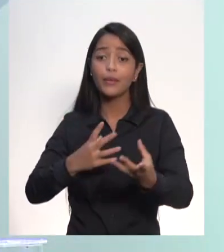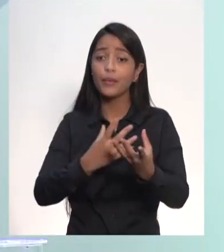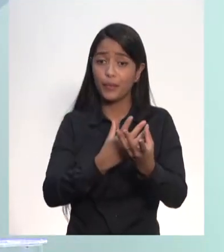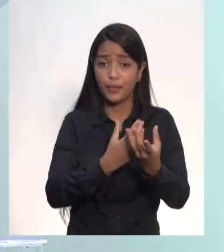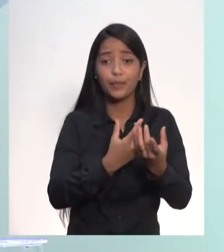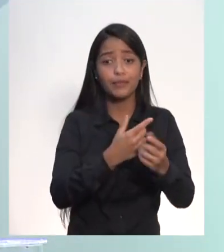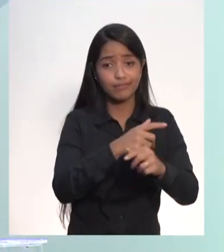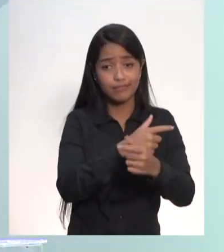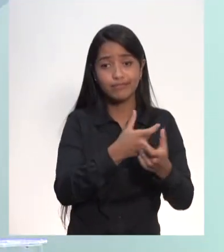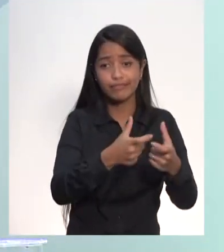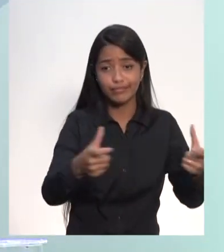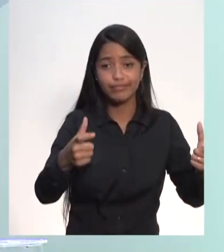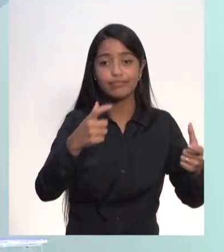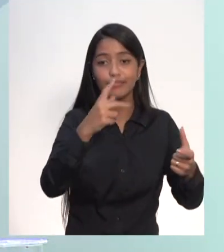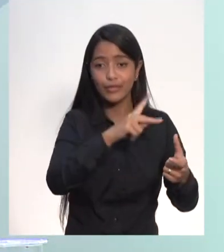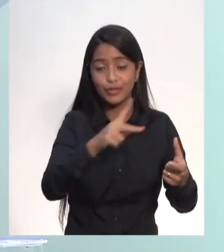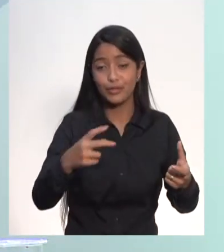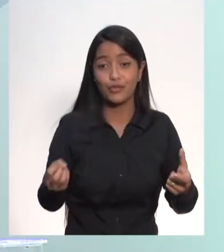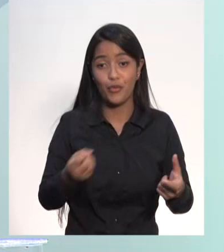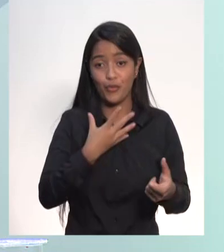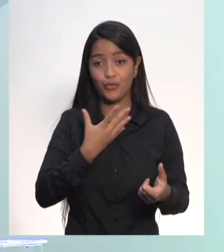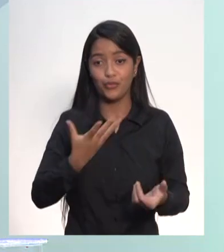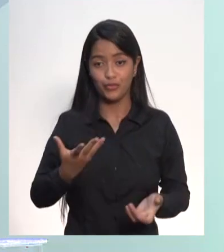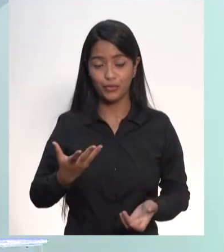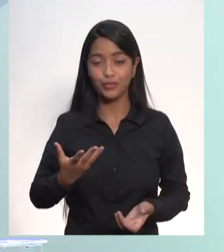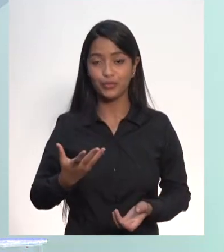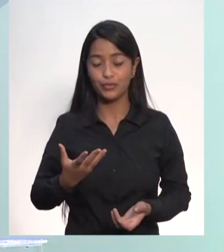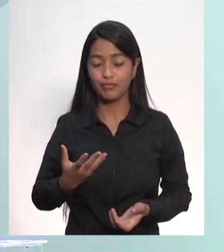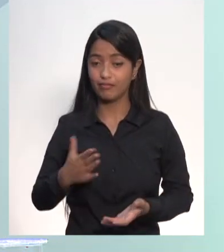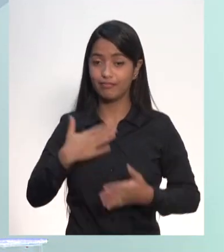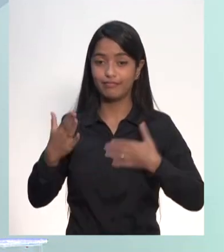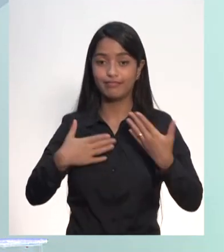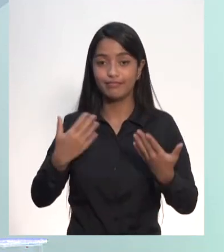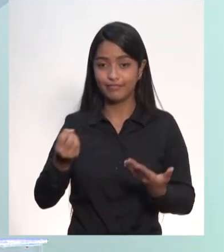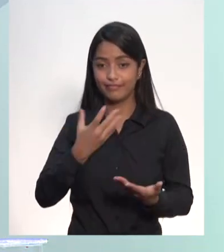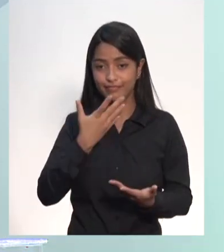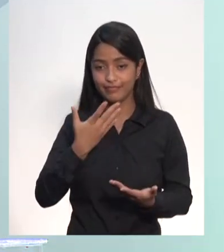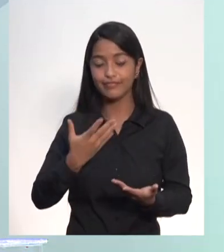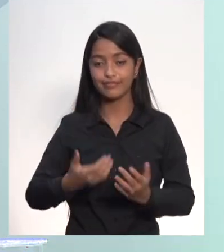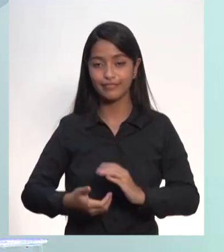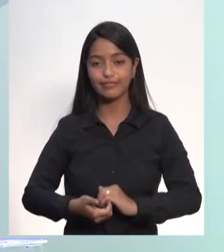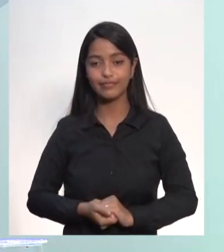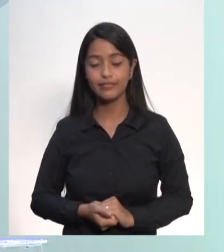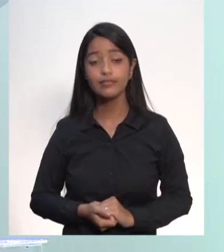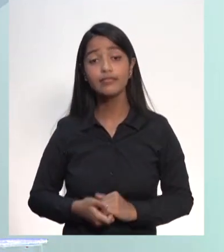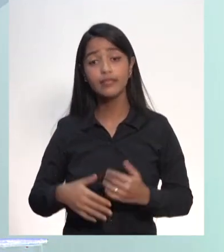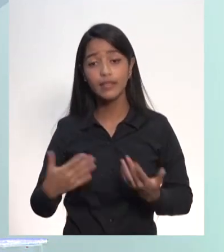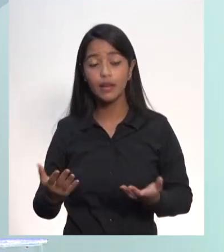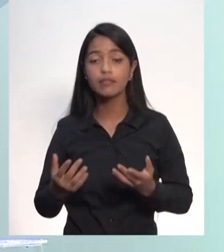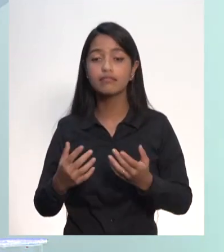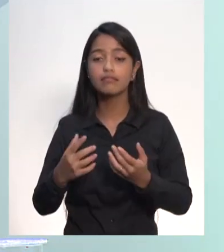grande novidade. Então, a gente tem aqui algumas questões que a gente pensa que podem ajudar vocês na